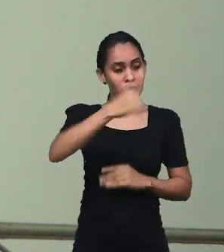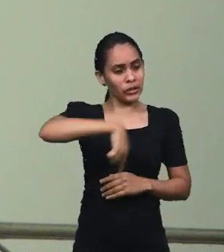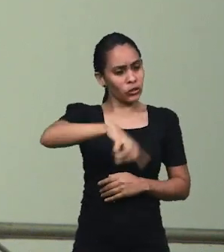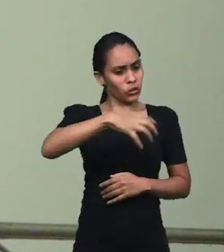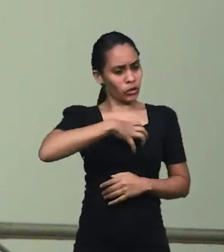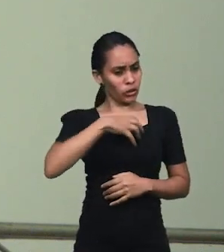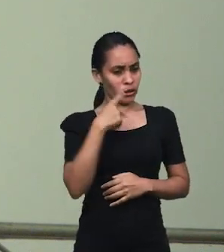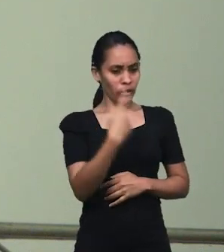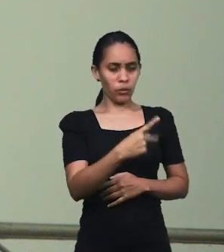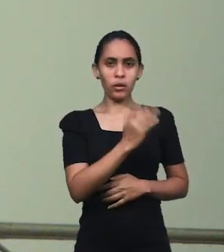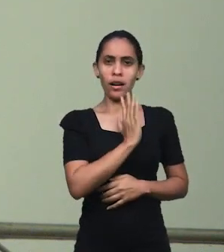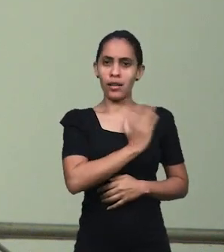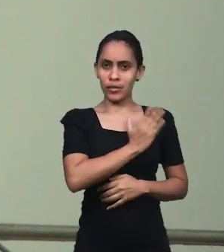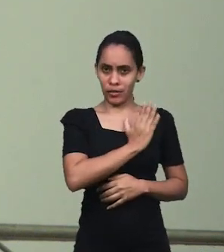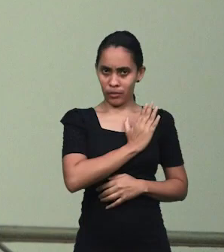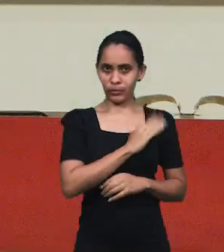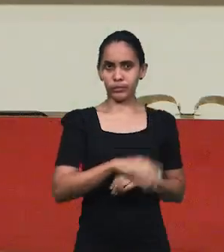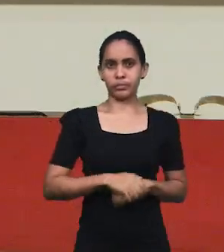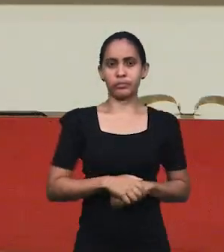para falar, pedir a Deus.